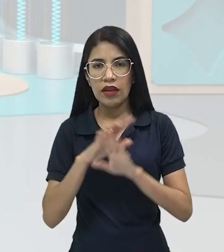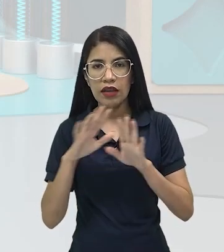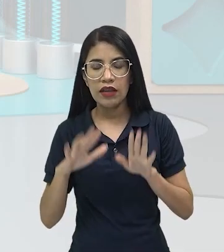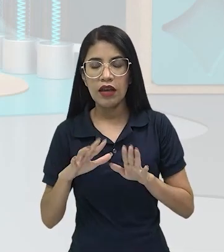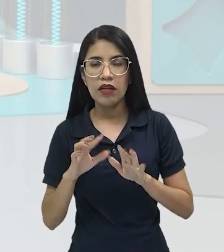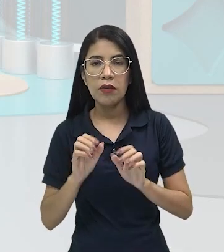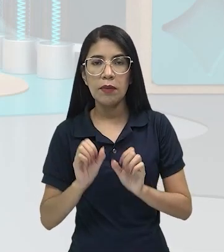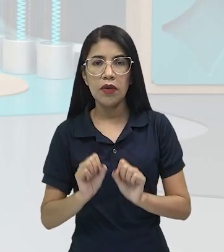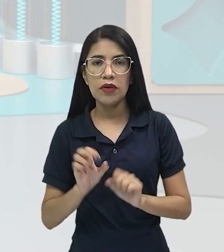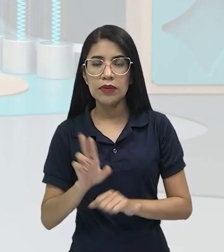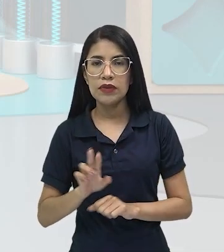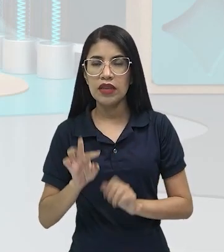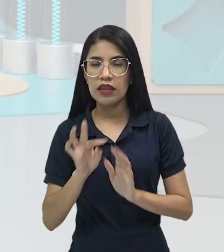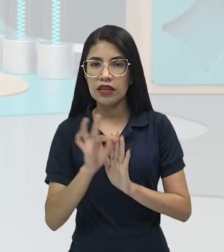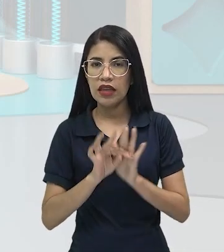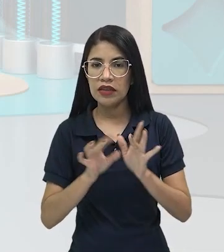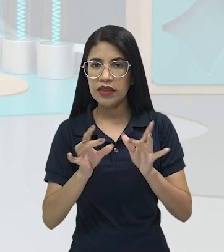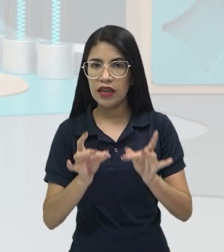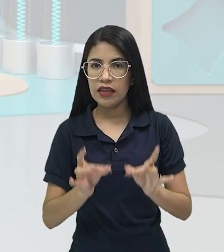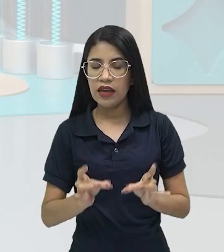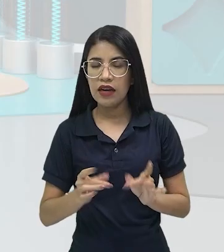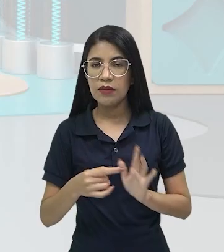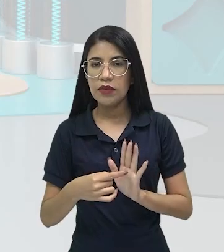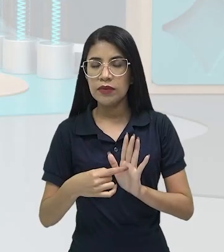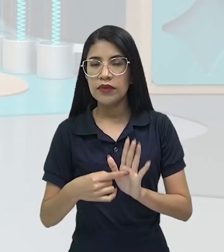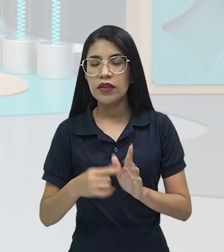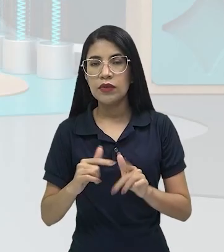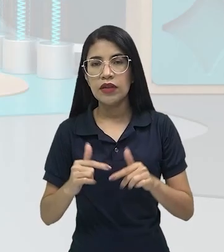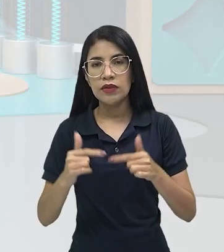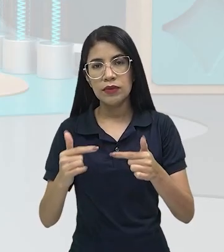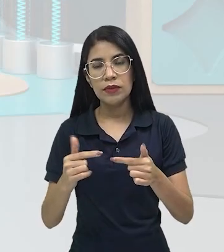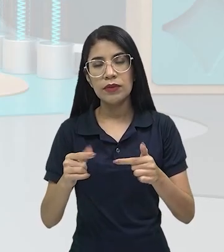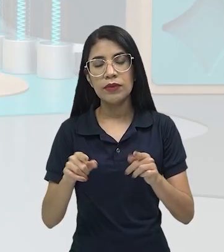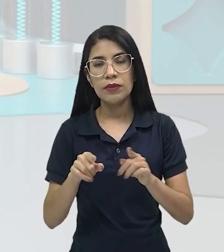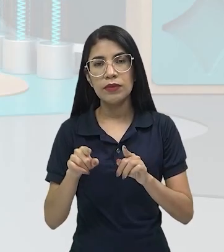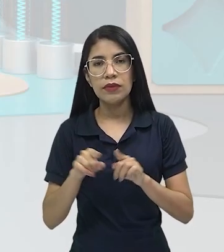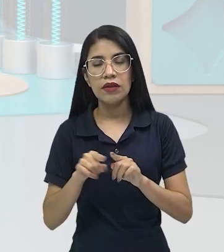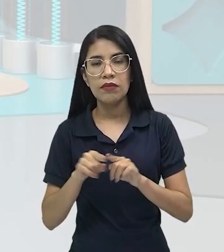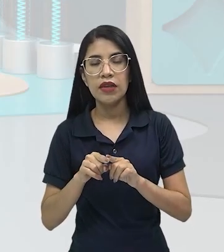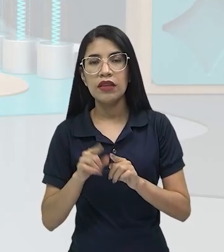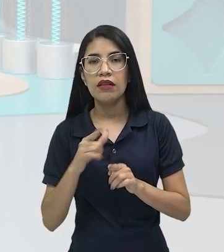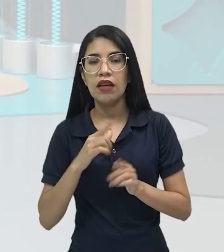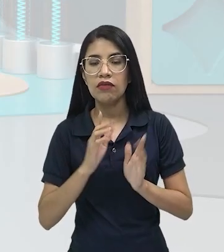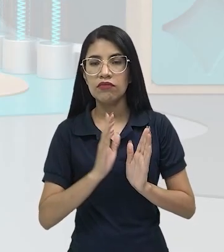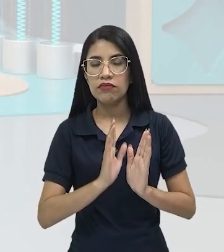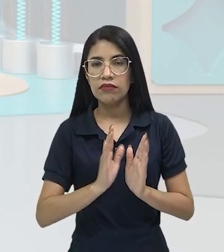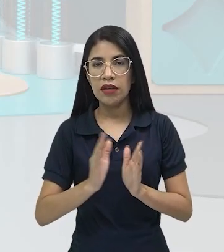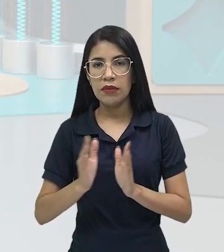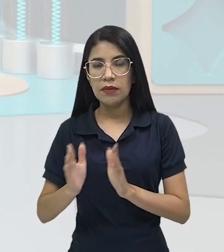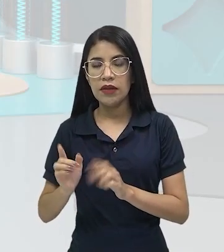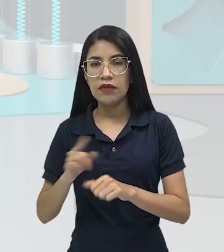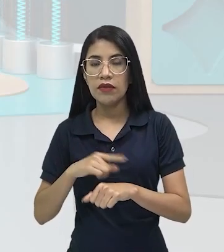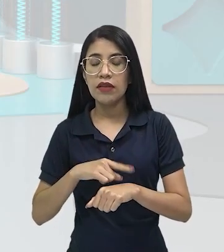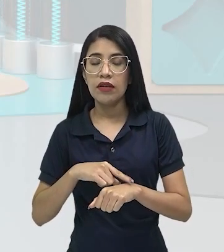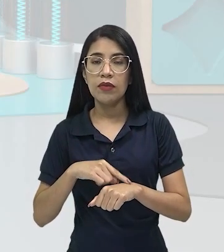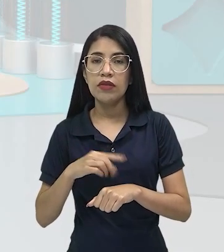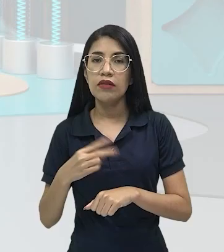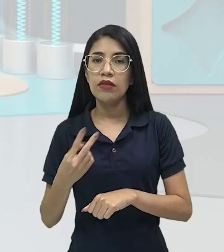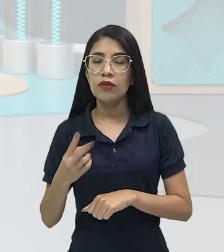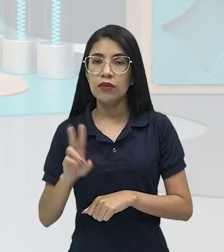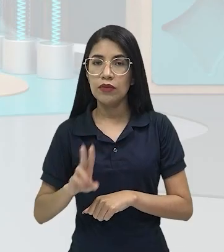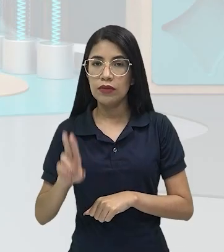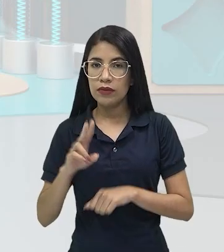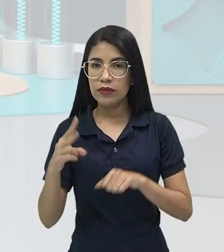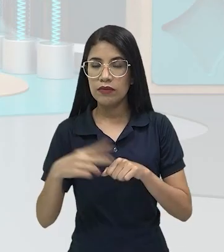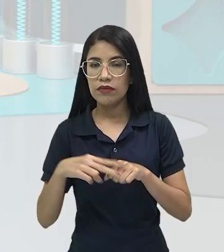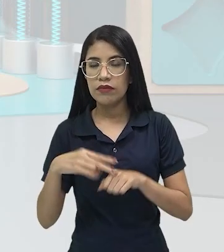muito grande sem utilizar os verbos. Você quer indicar essas ações, você quer estabelecer uma cronologia. Então os verbos são extremamente importantes